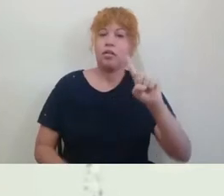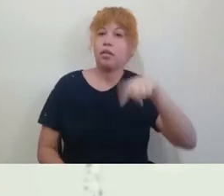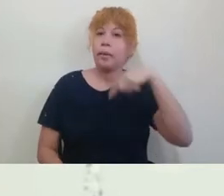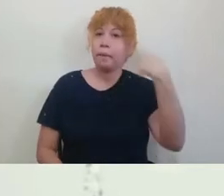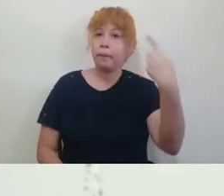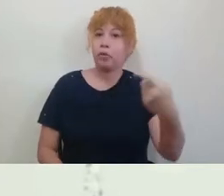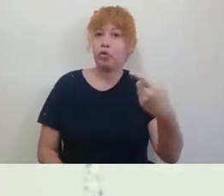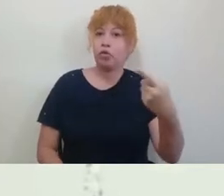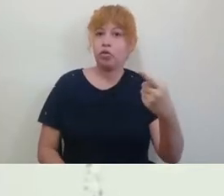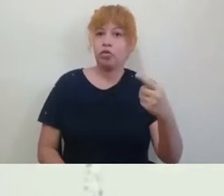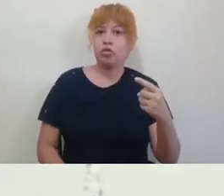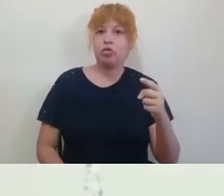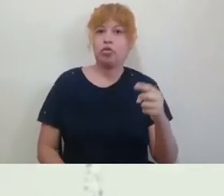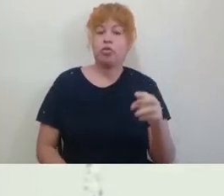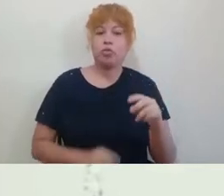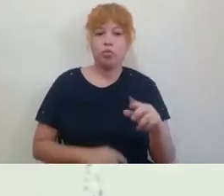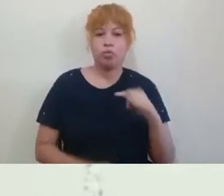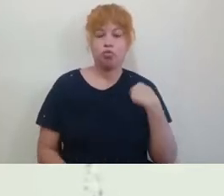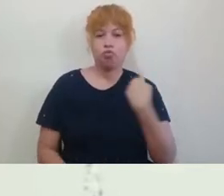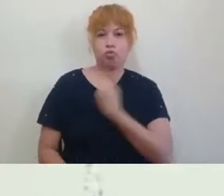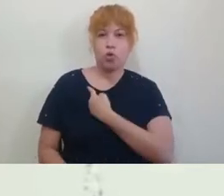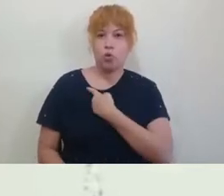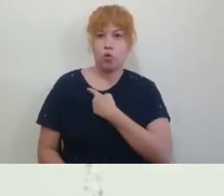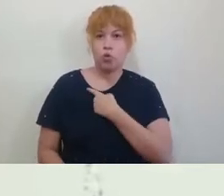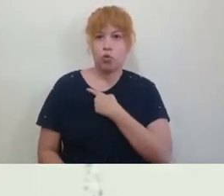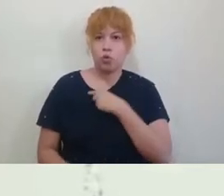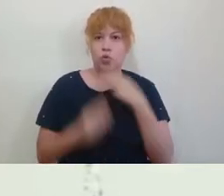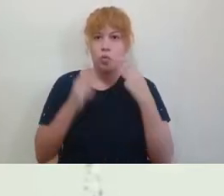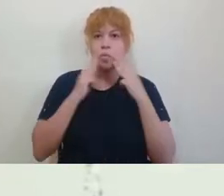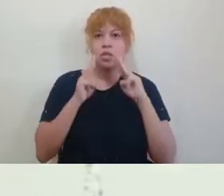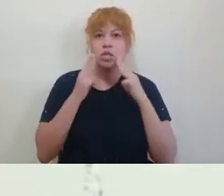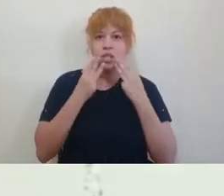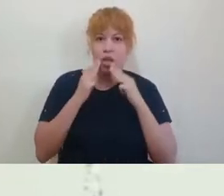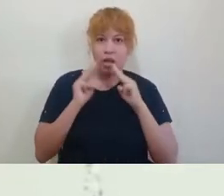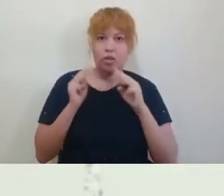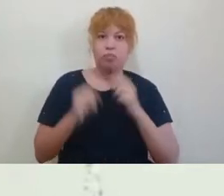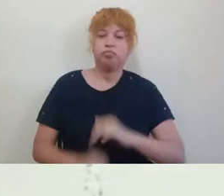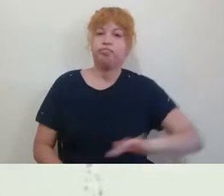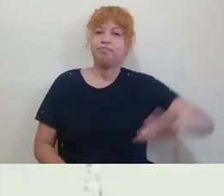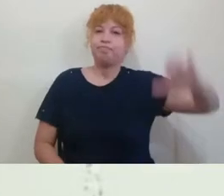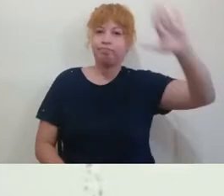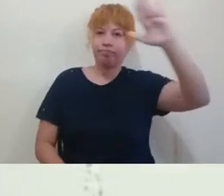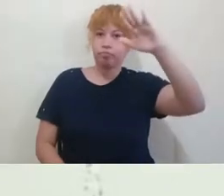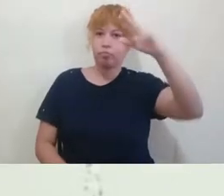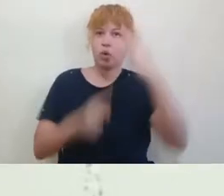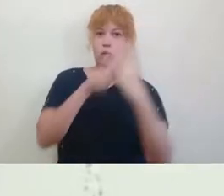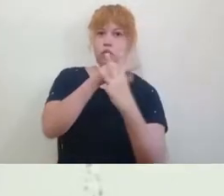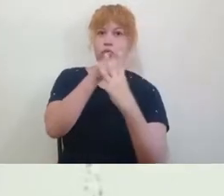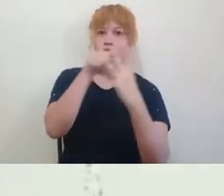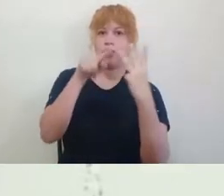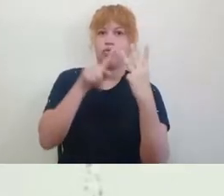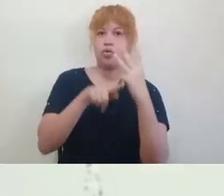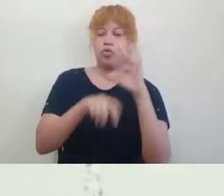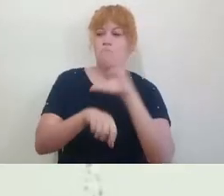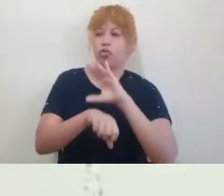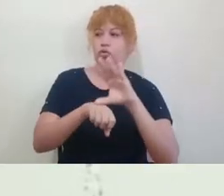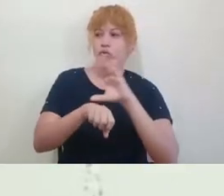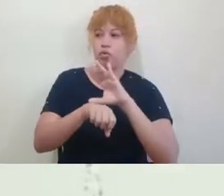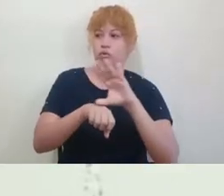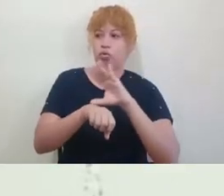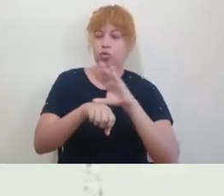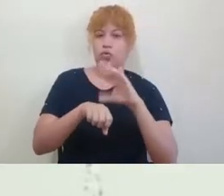homem. Respeitarei a natureza, projetando e construindo equipamentos que contribuam para o desenvolvimento